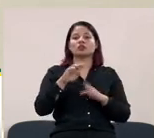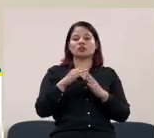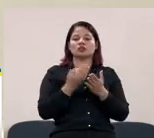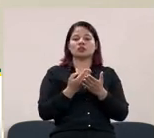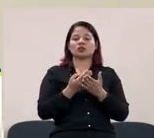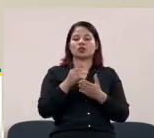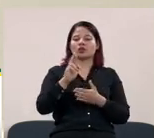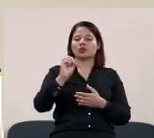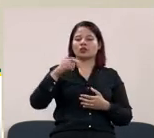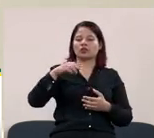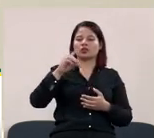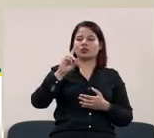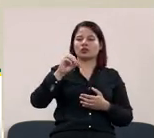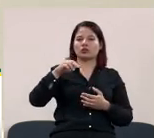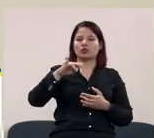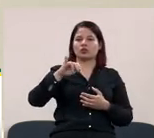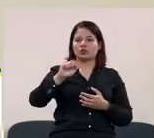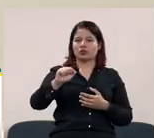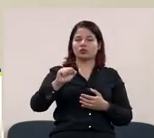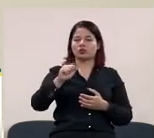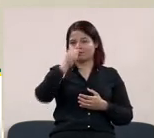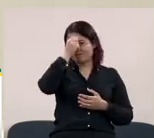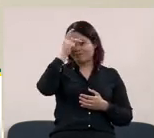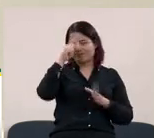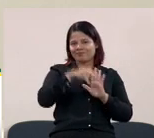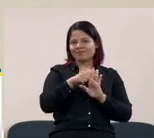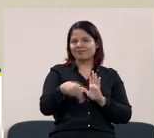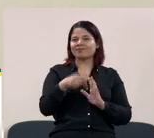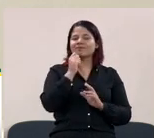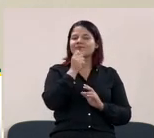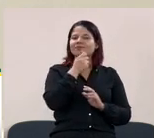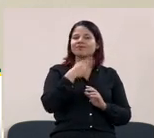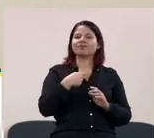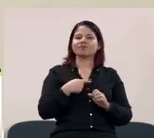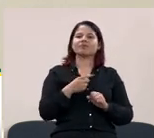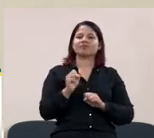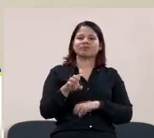Prefeitura de Macapá, 2 anos. Em seguida, passei para o Instituto de Educação,